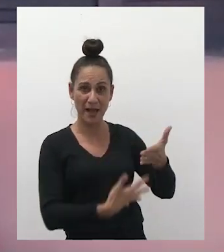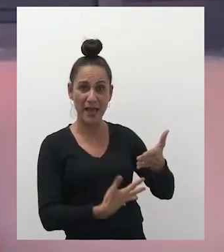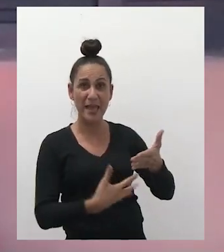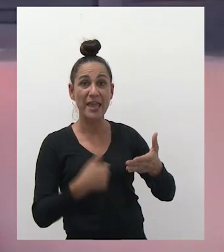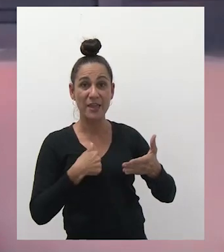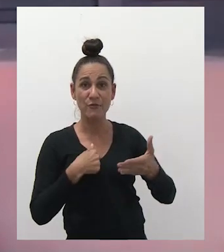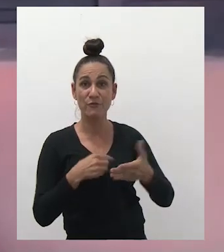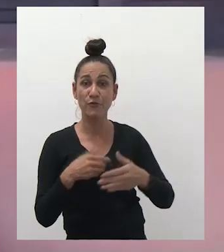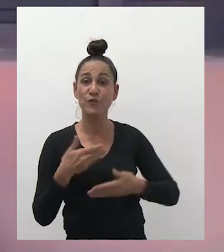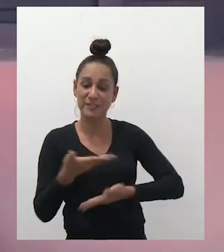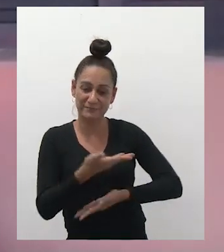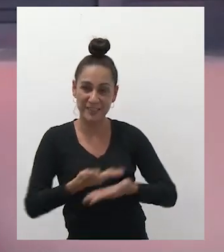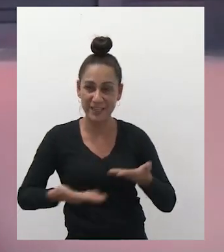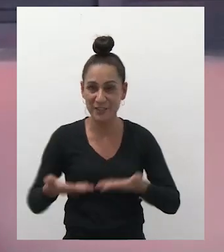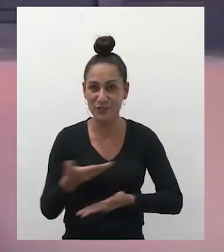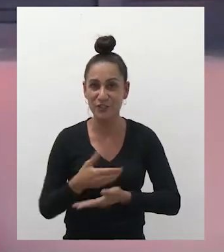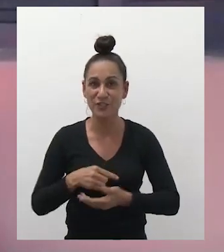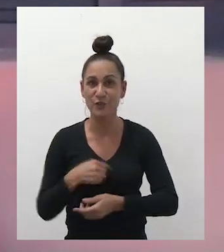lá.